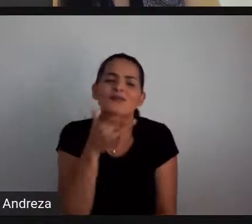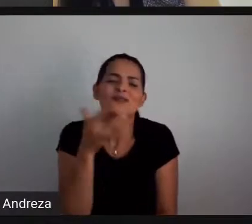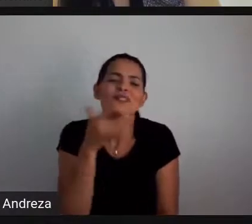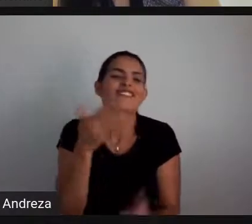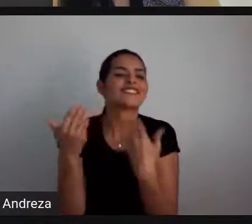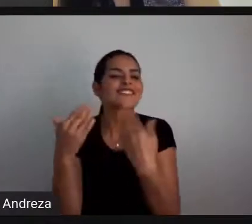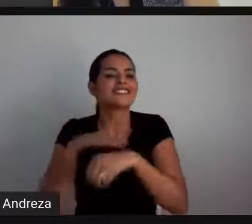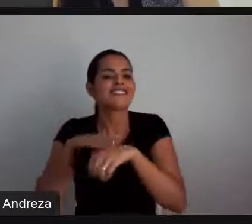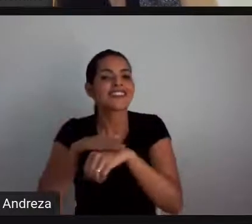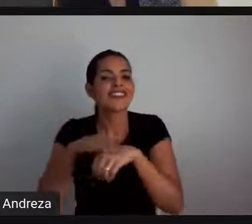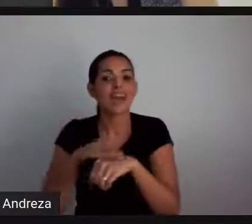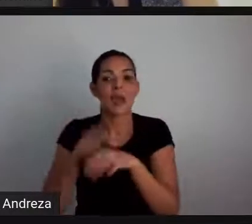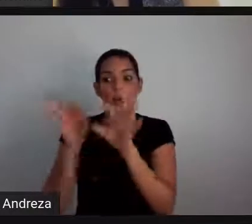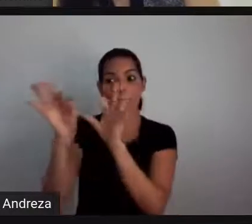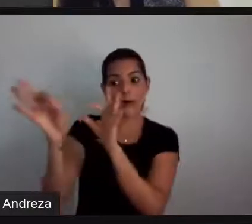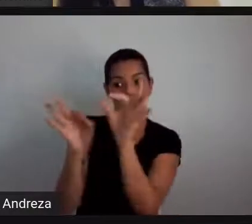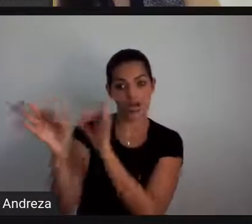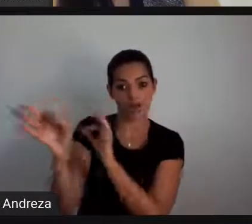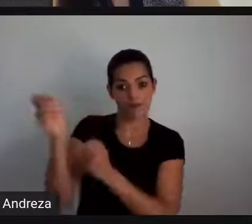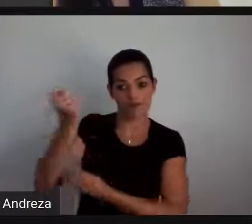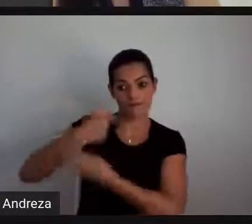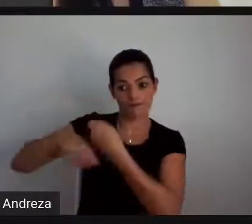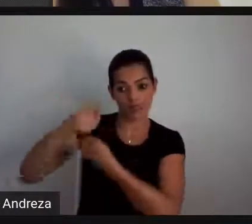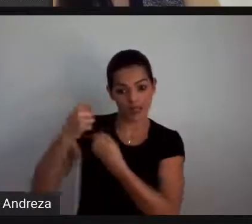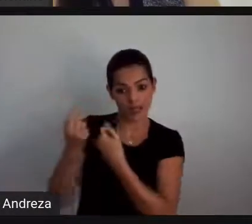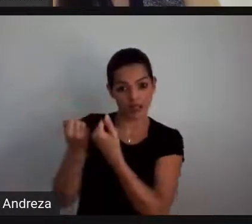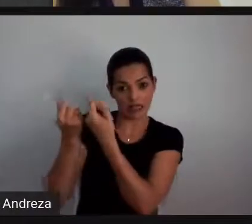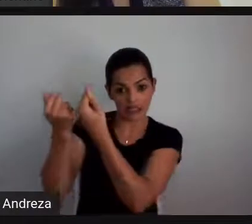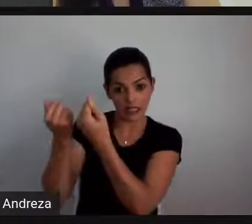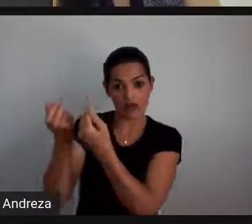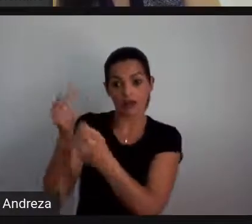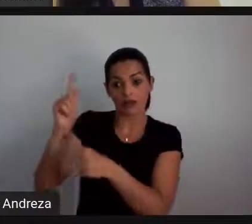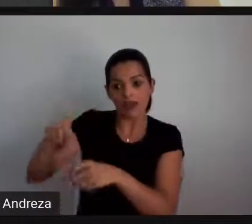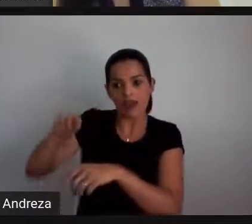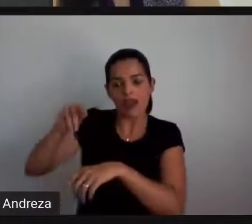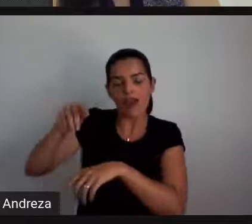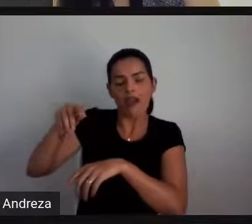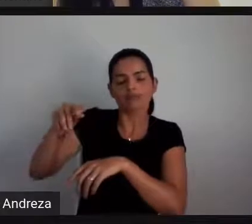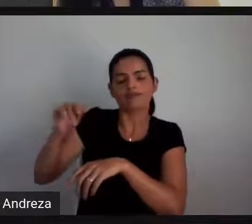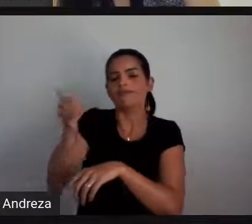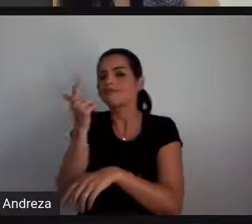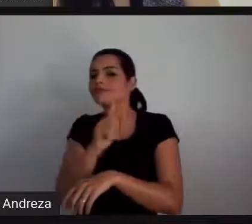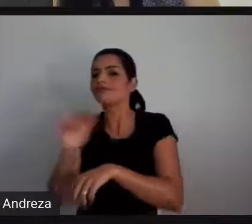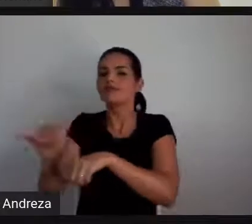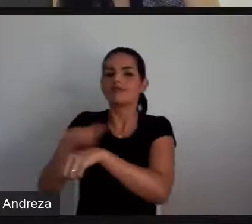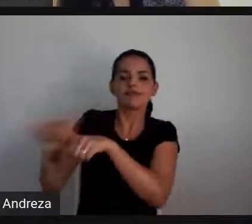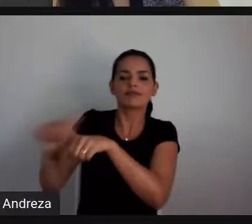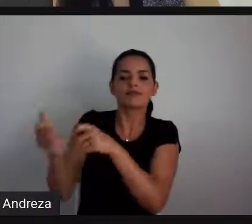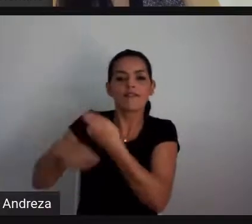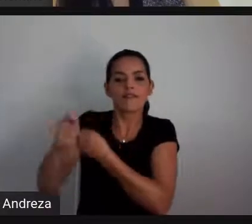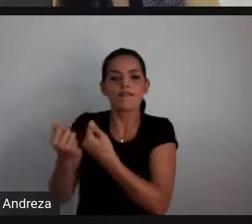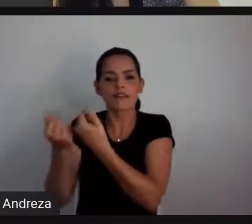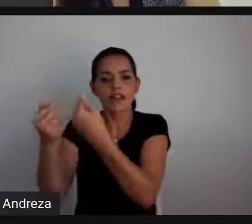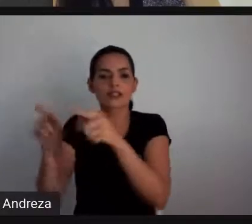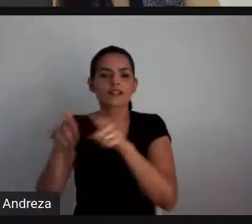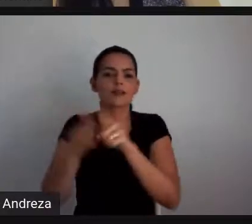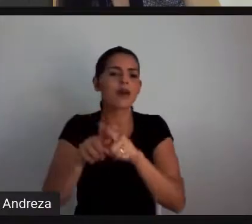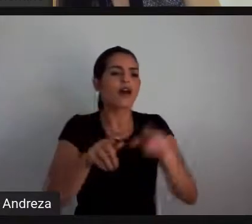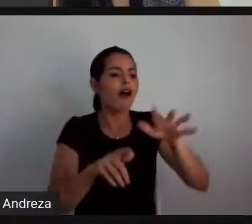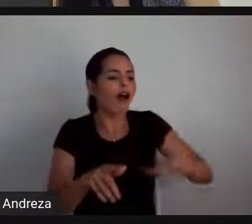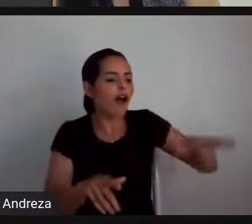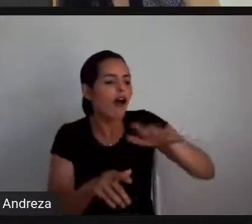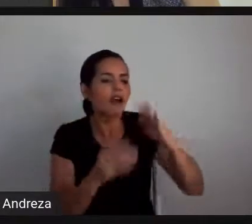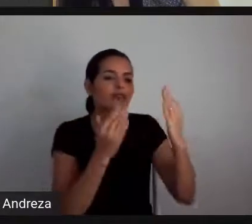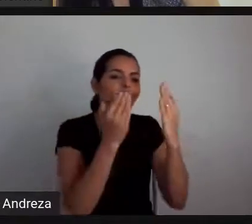né, do planejador financeiro, dessa parte, digamos assim, mais prática das finanças, né, e também olhando para o aspecto da psicologia, dos